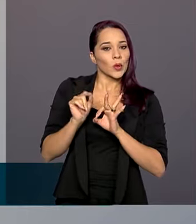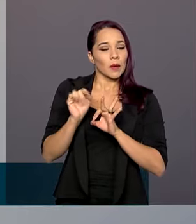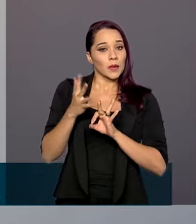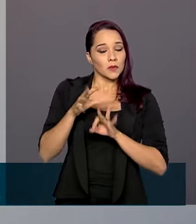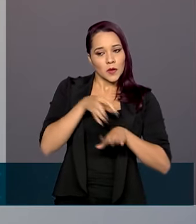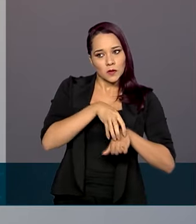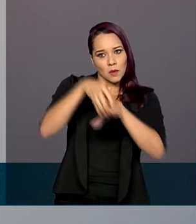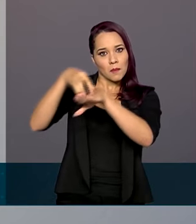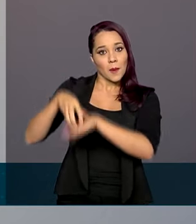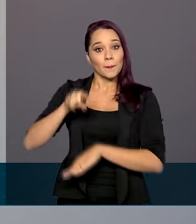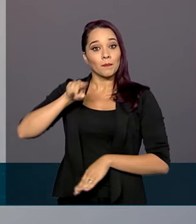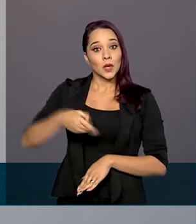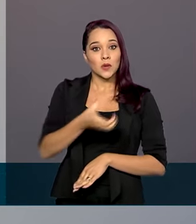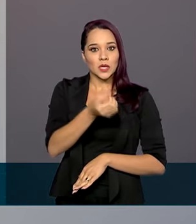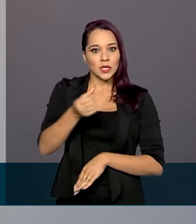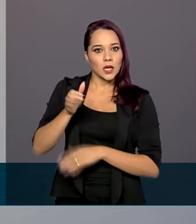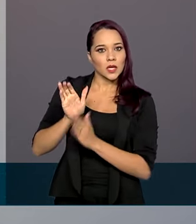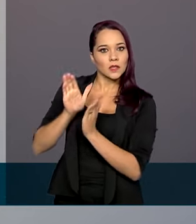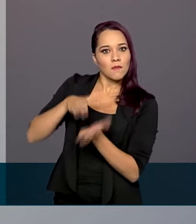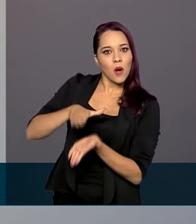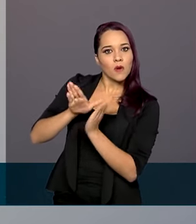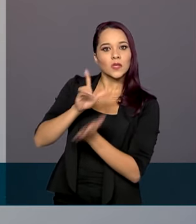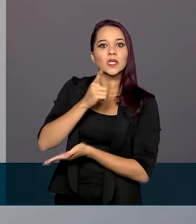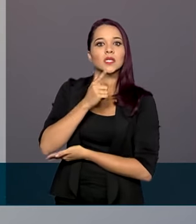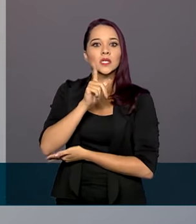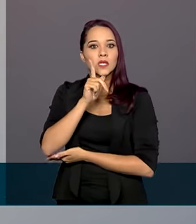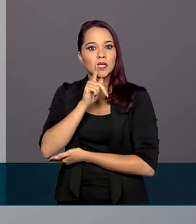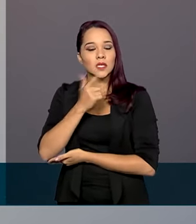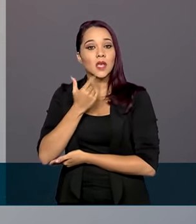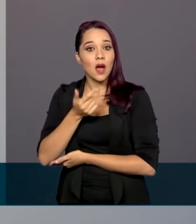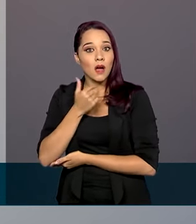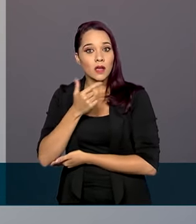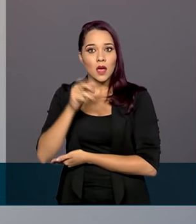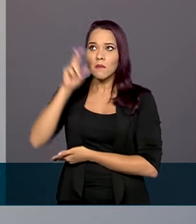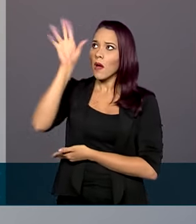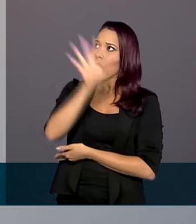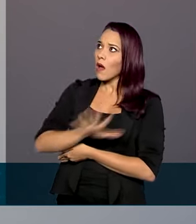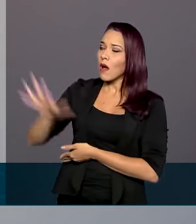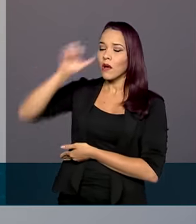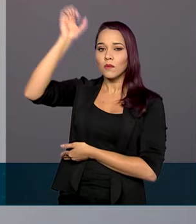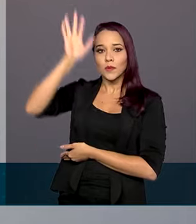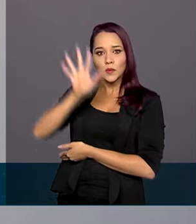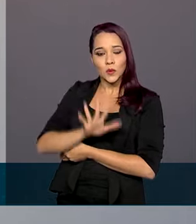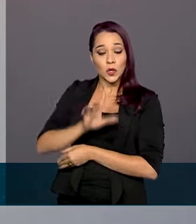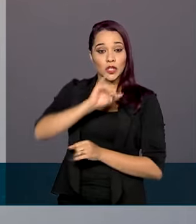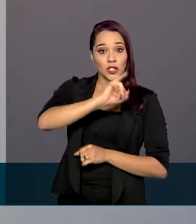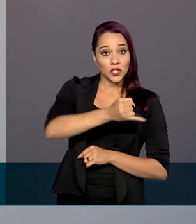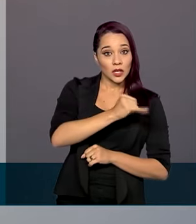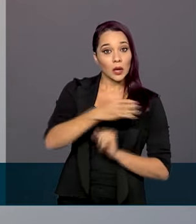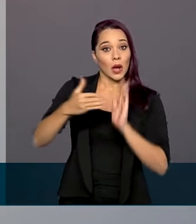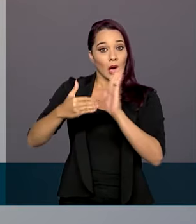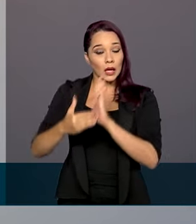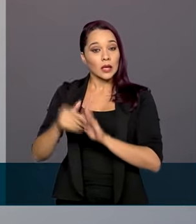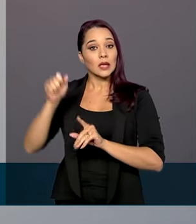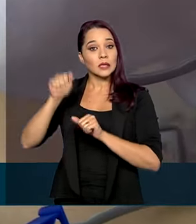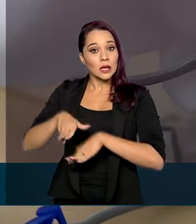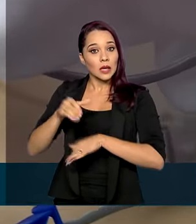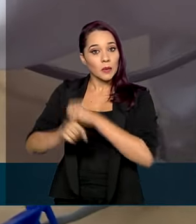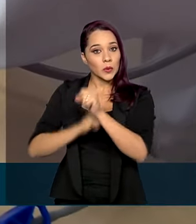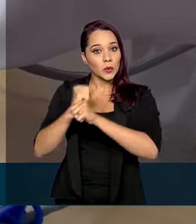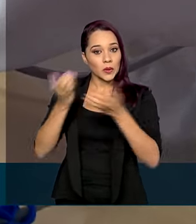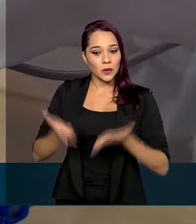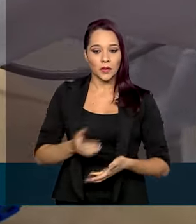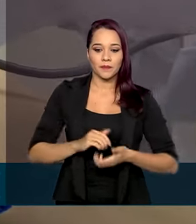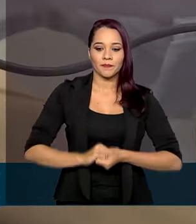aproximadamente 1.600 bolsas de sangue. Por todas as regiões do país, de janeiro até setembro desse ano.